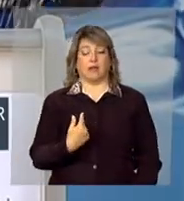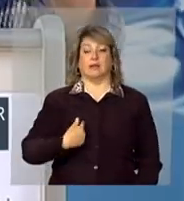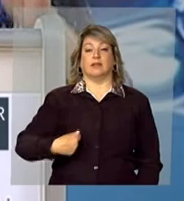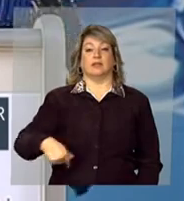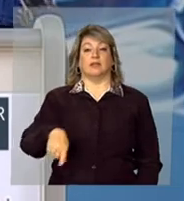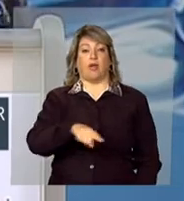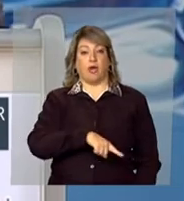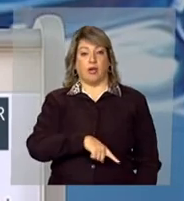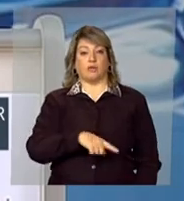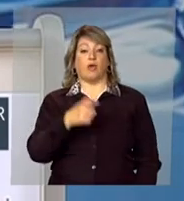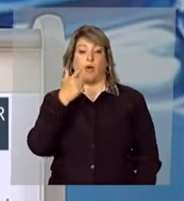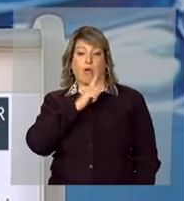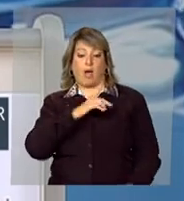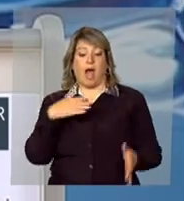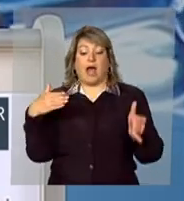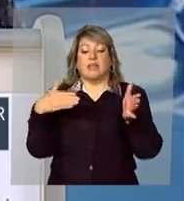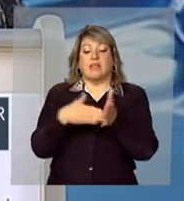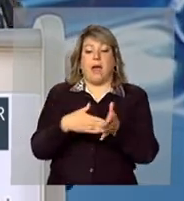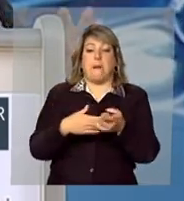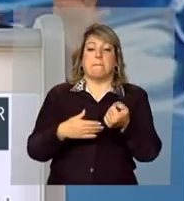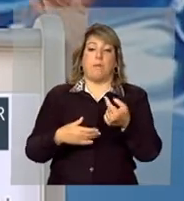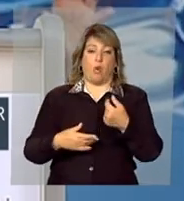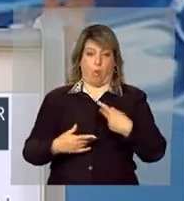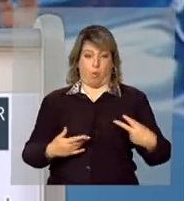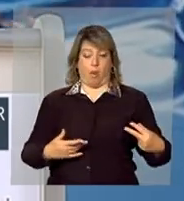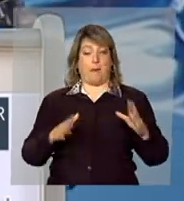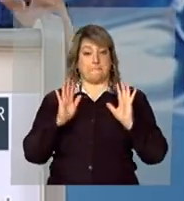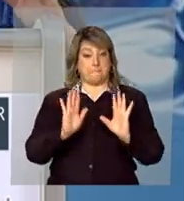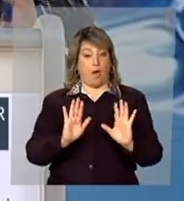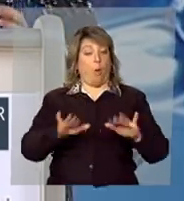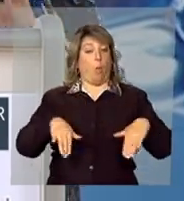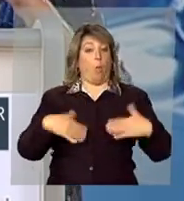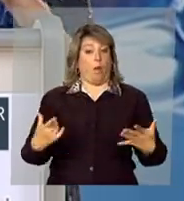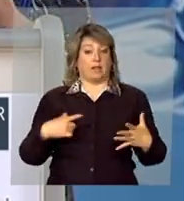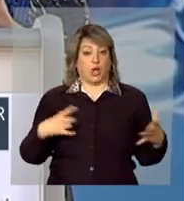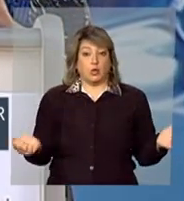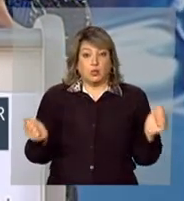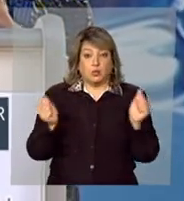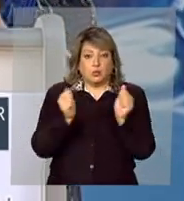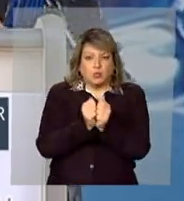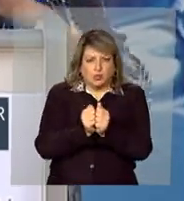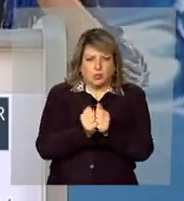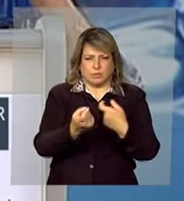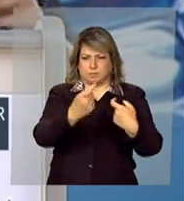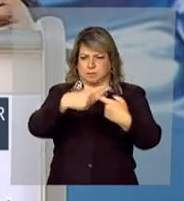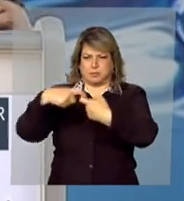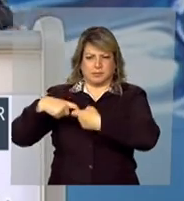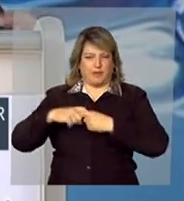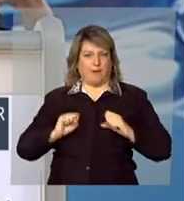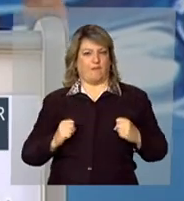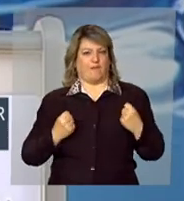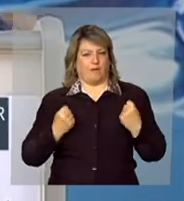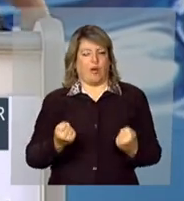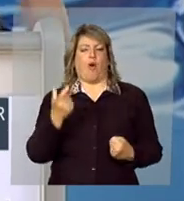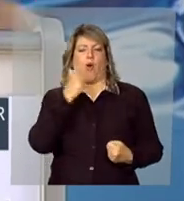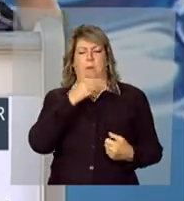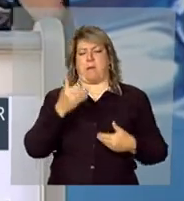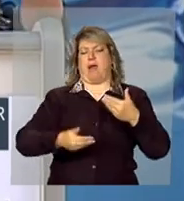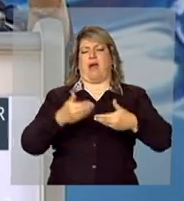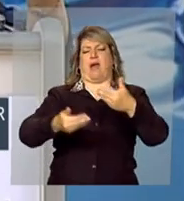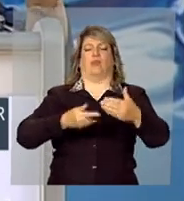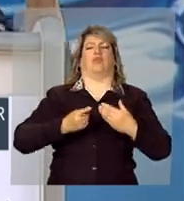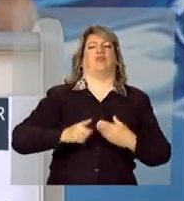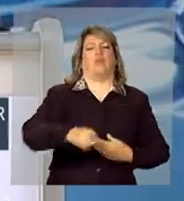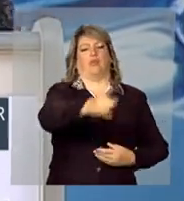vamos até um ponto. Agora, quando a gente pega juntos, de fato, nós vamos muito